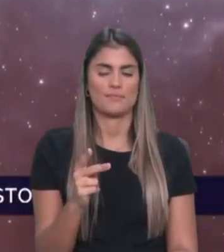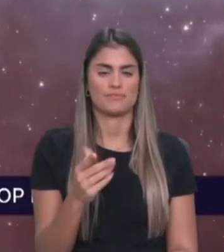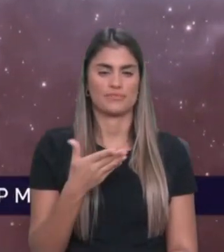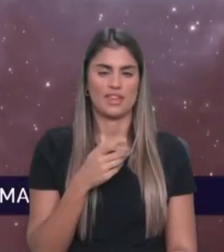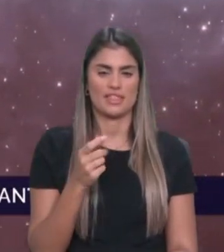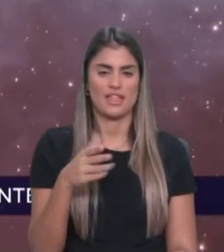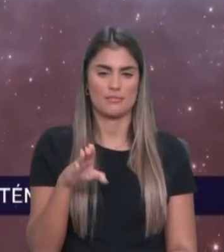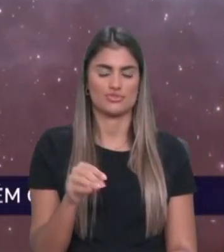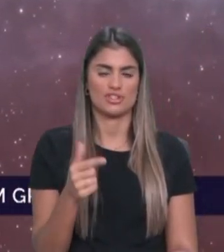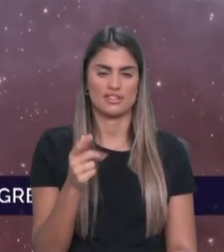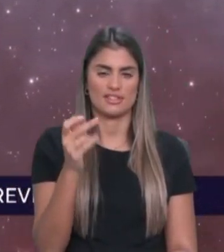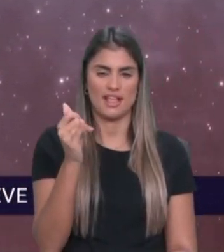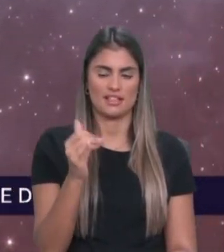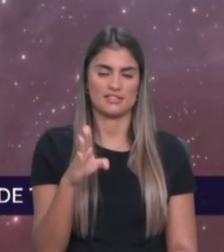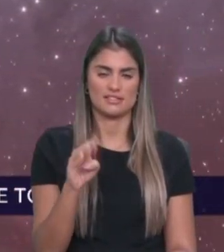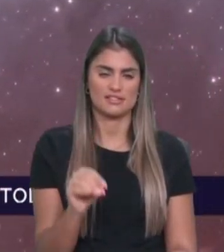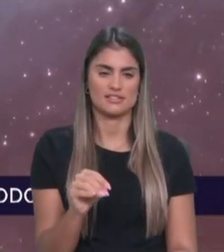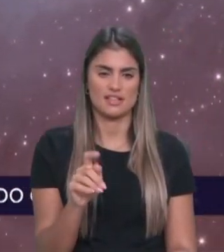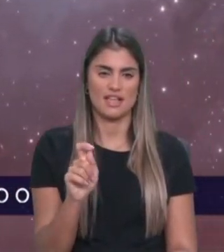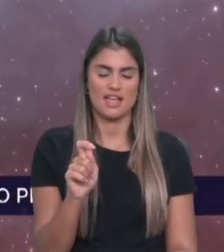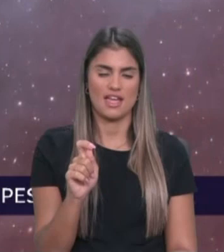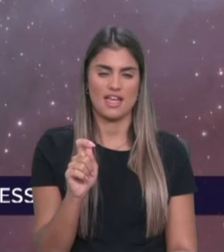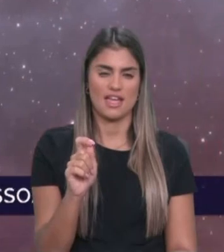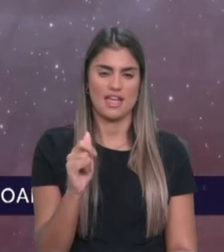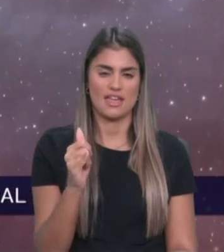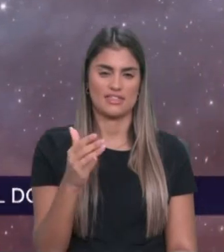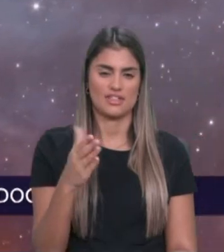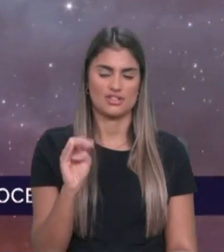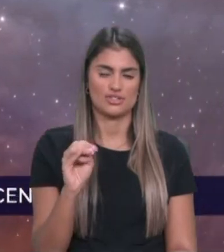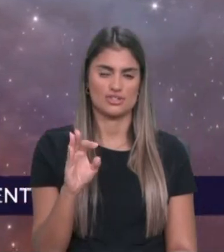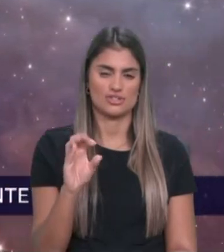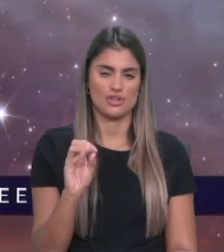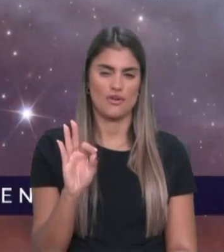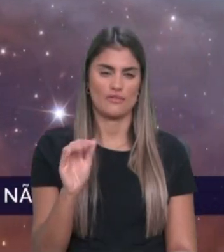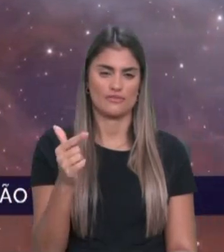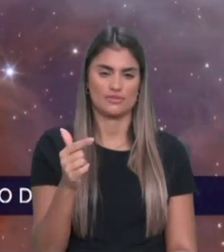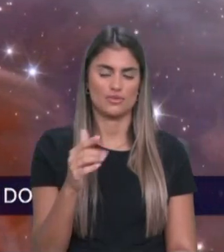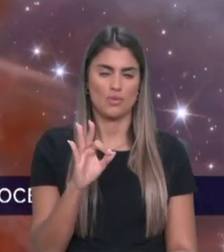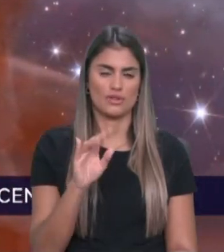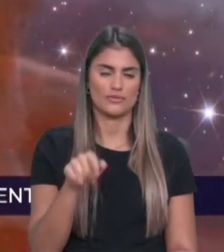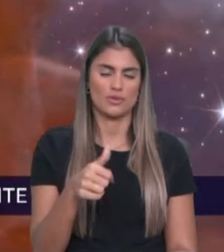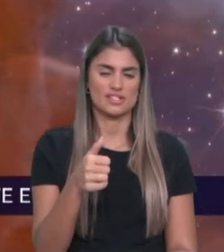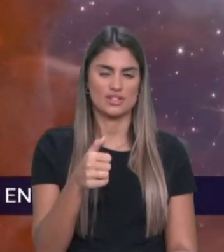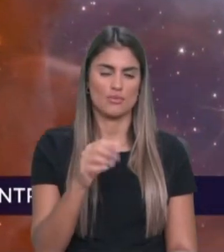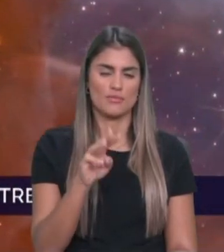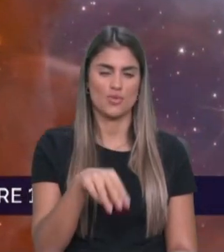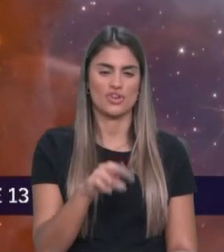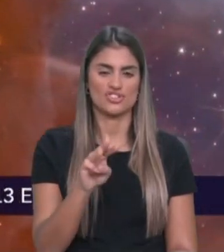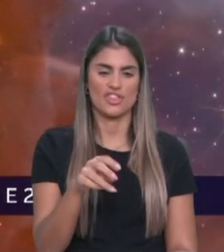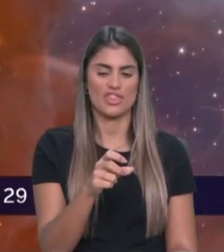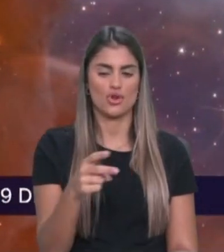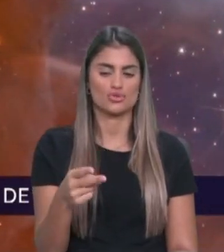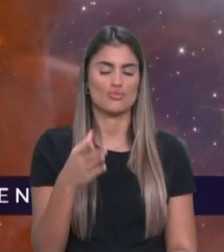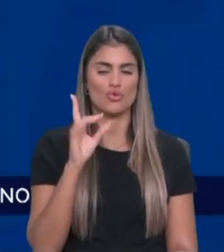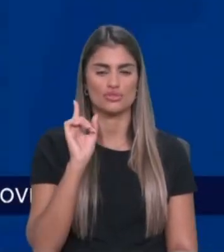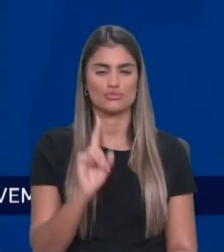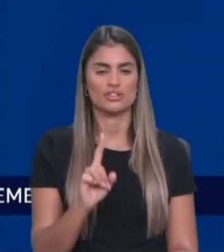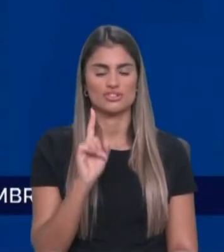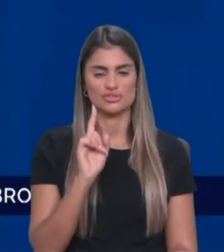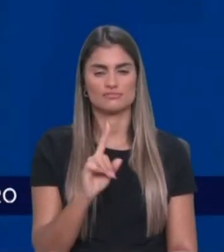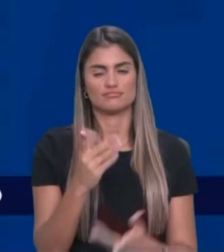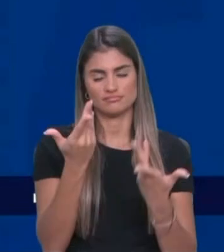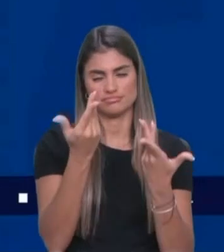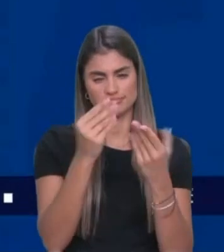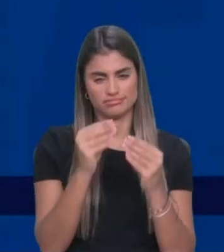a Thales, a Edisoft. Tudo isto, contratos na ordem dos 4,5 milhões de euros e que foram fundamentais para a